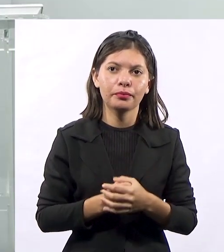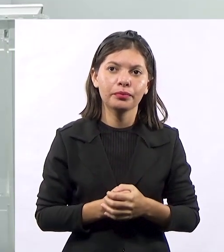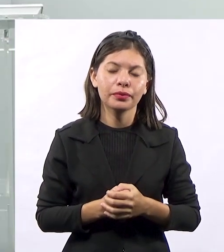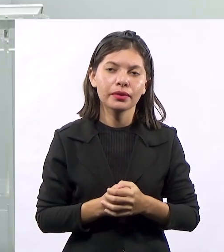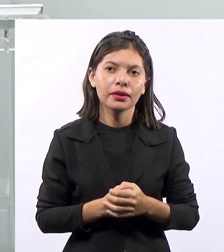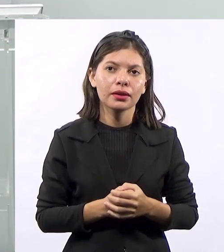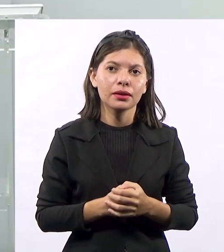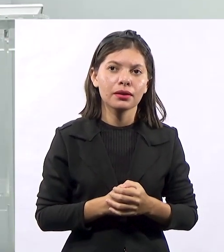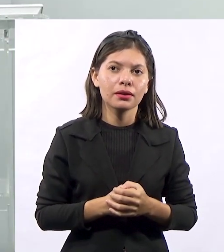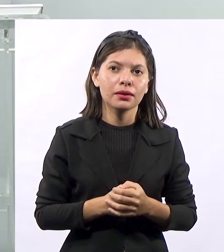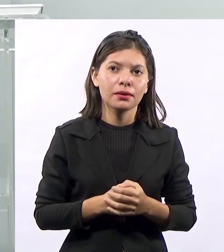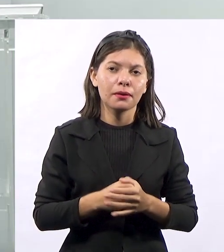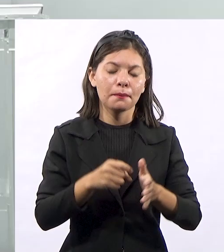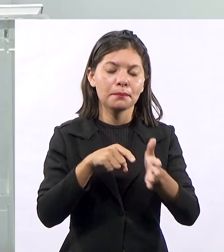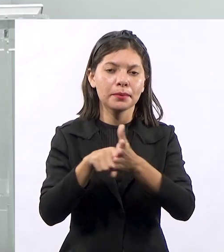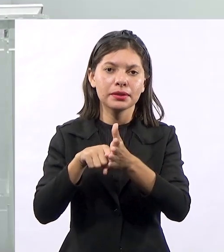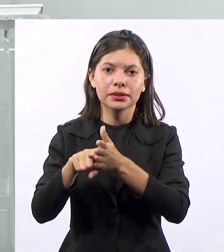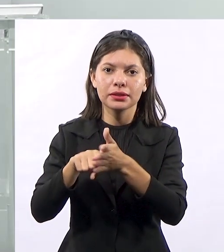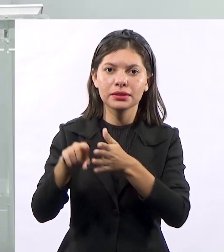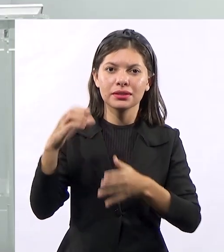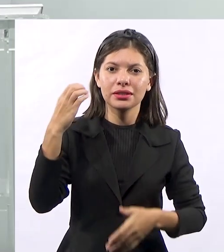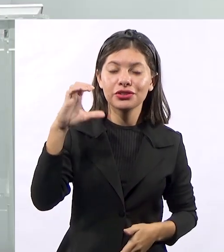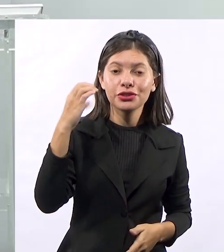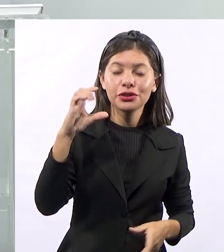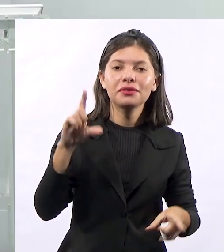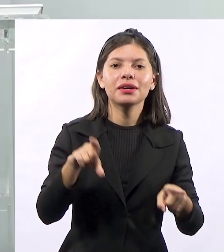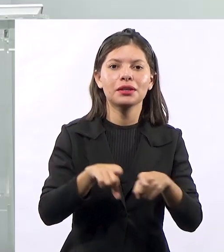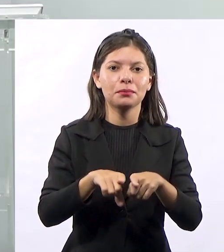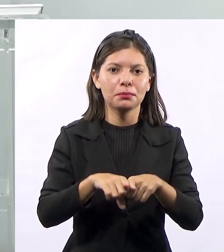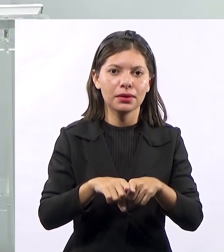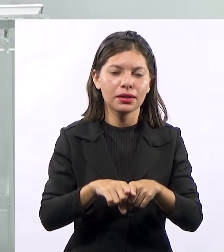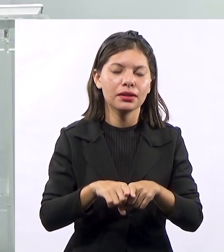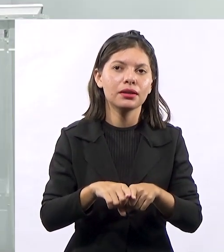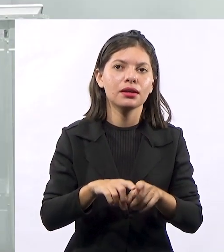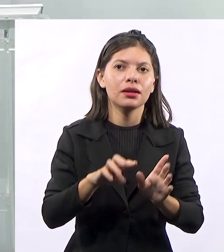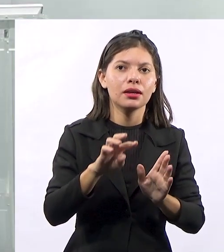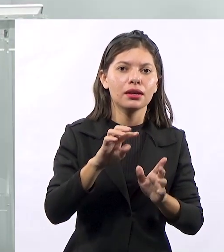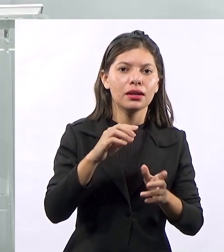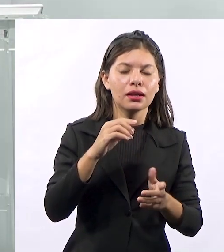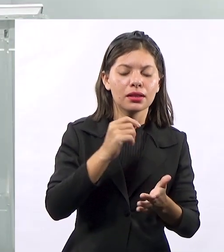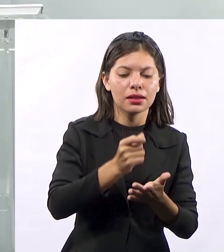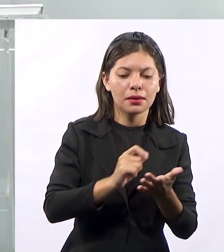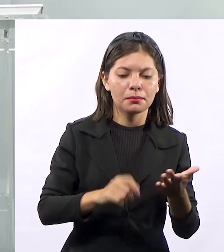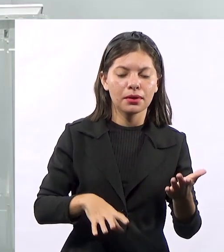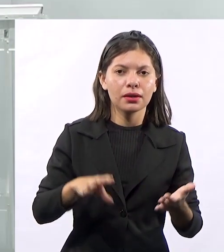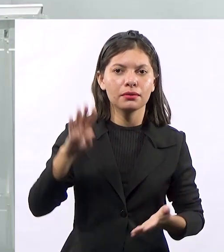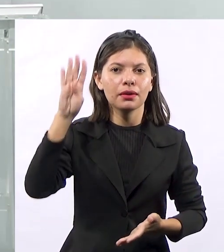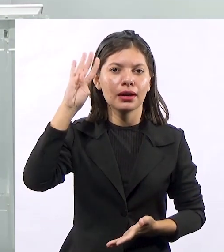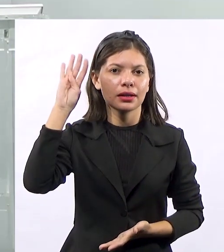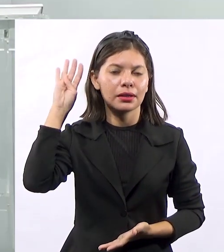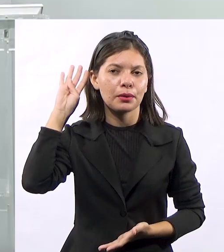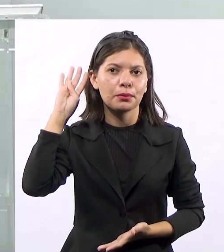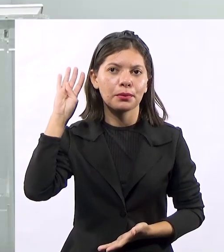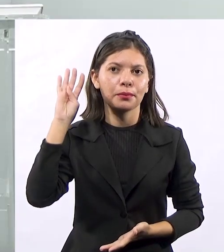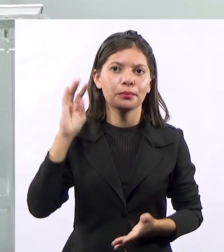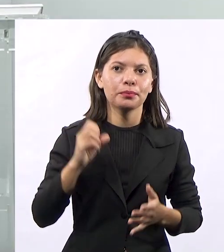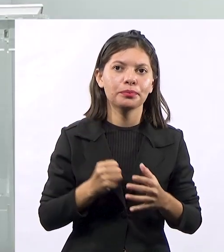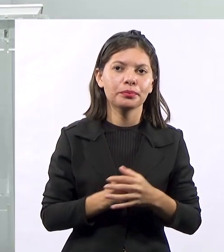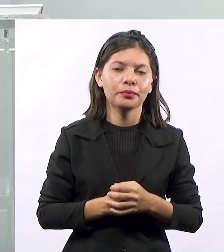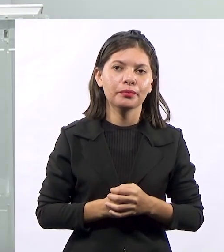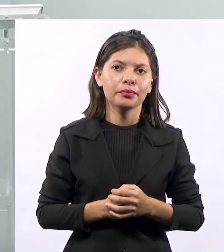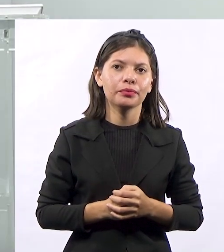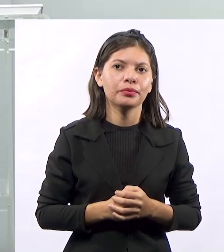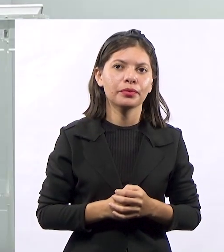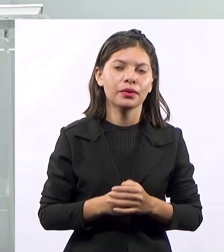nessa lógica, tanto a pesquisa científica quanto o trabalho acadêmico, eles são